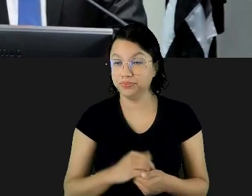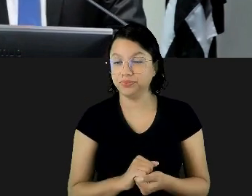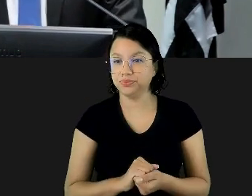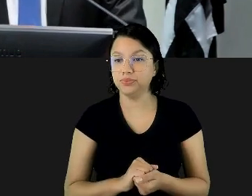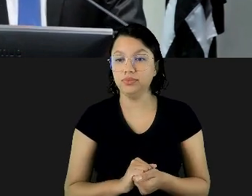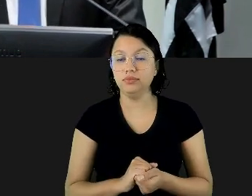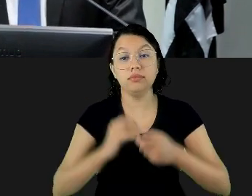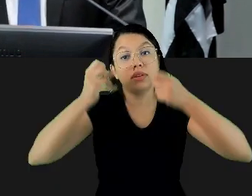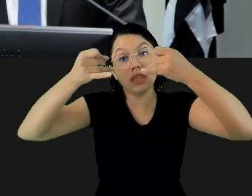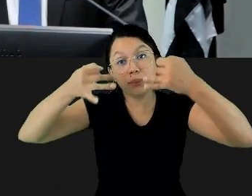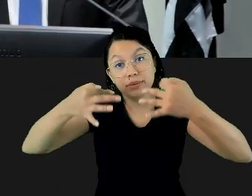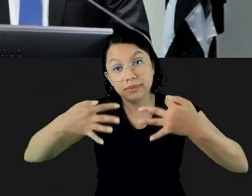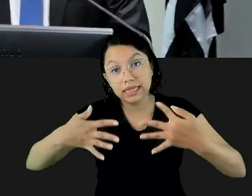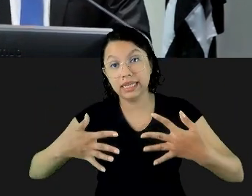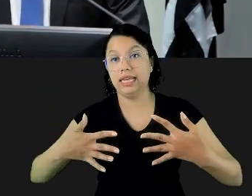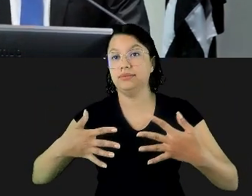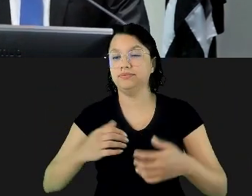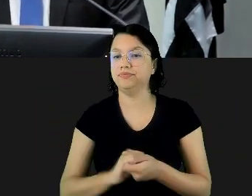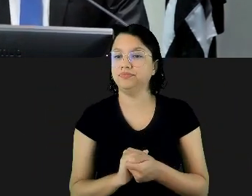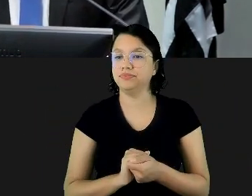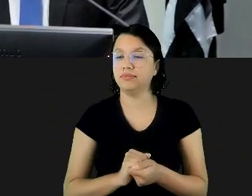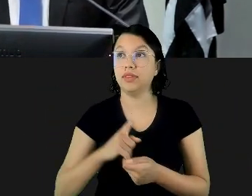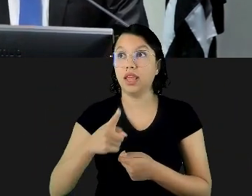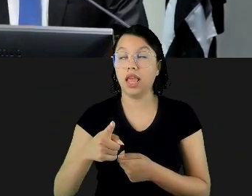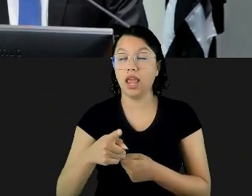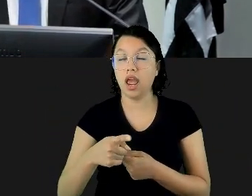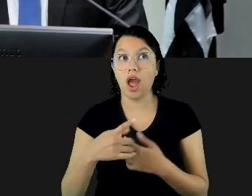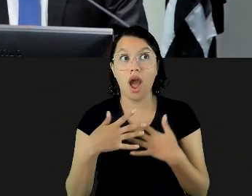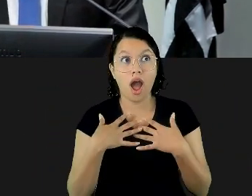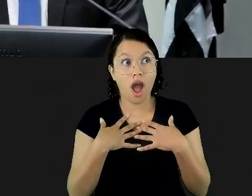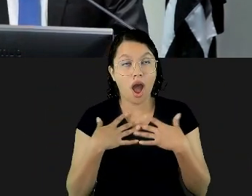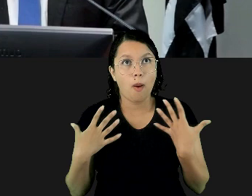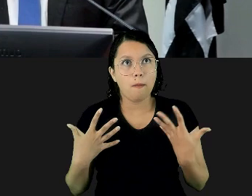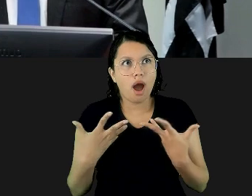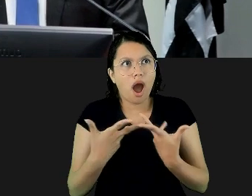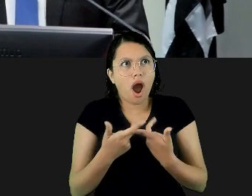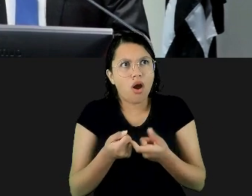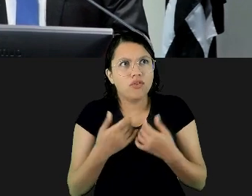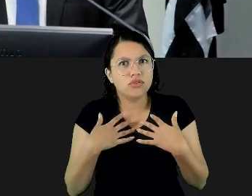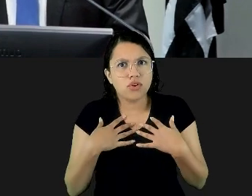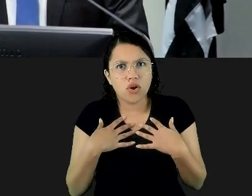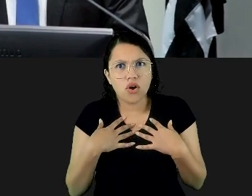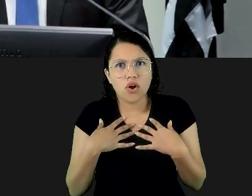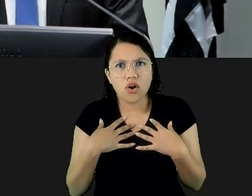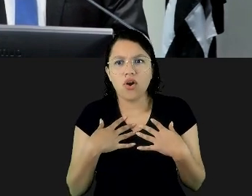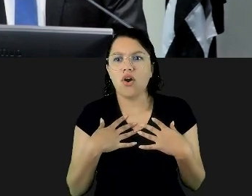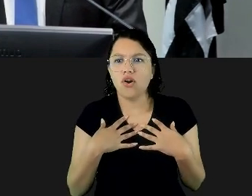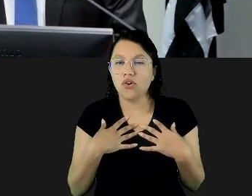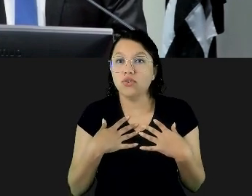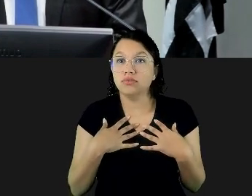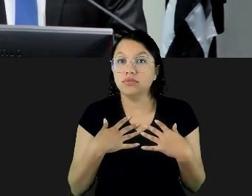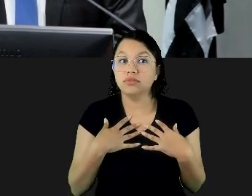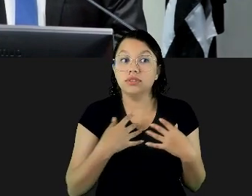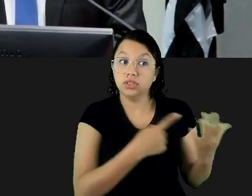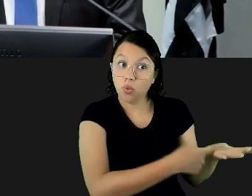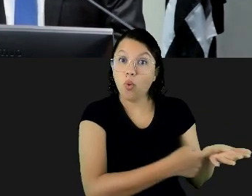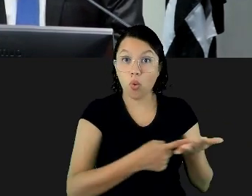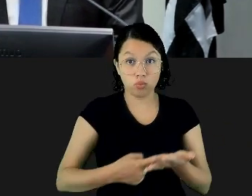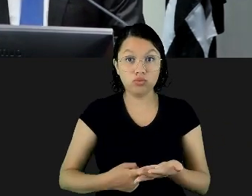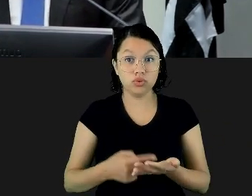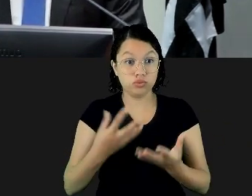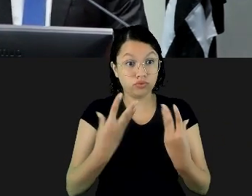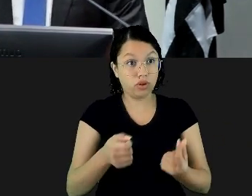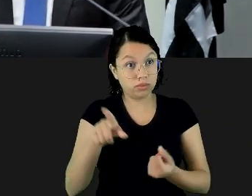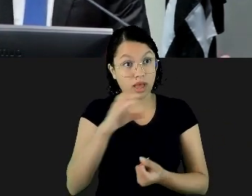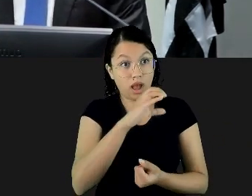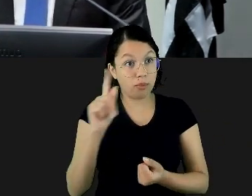eles. Eles ficaram maravilhados. E eu convidei eles para ir para Campo Grande. E eles